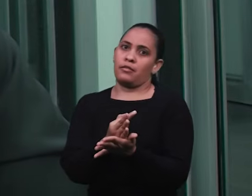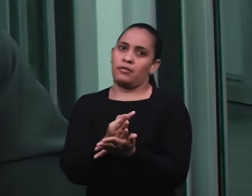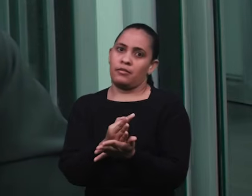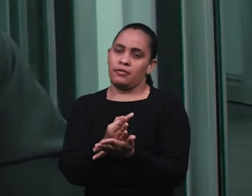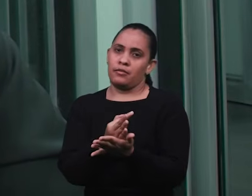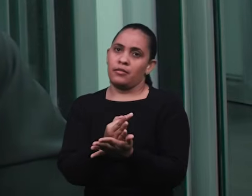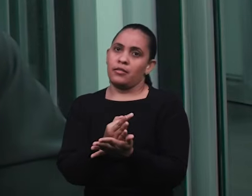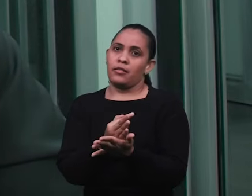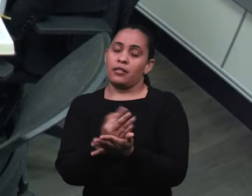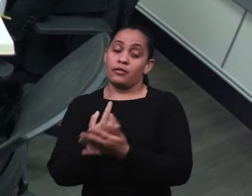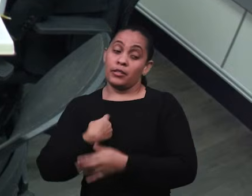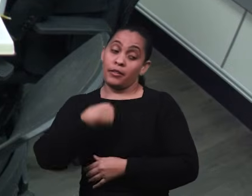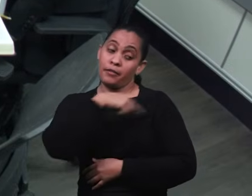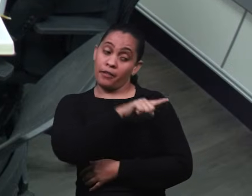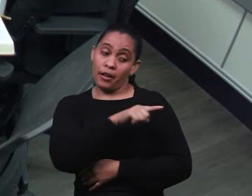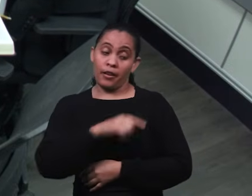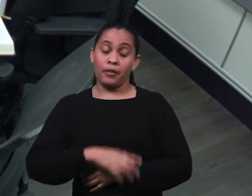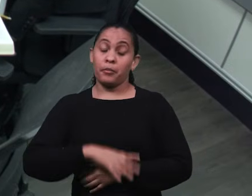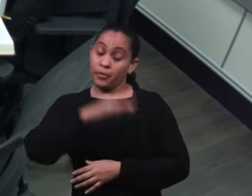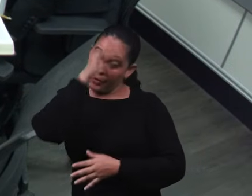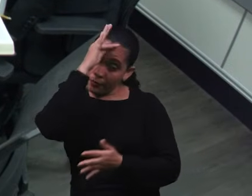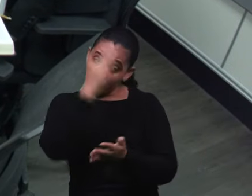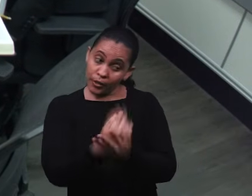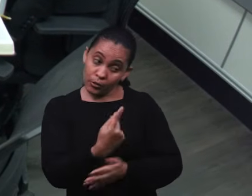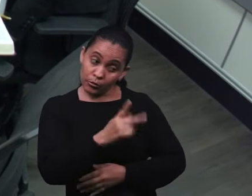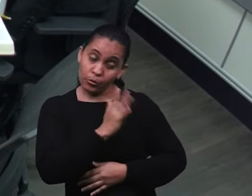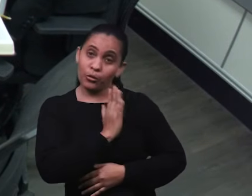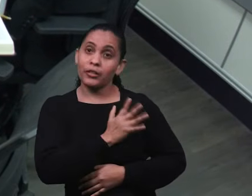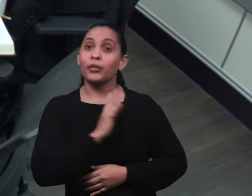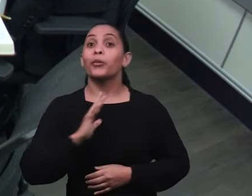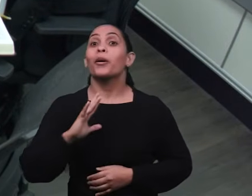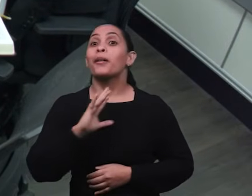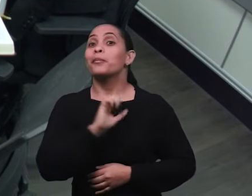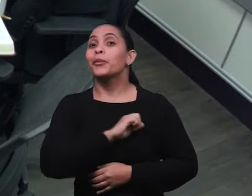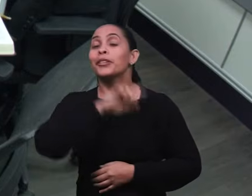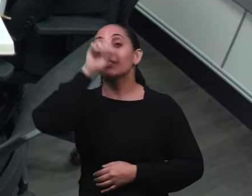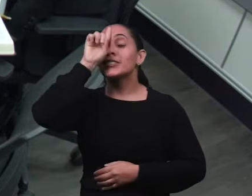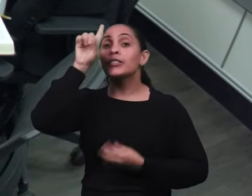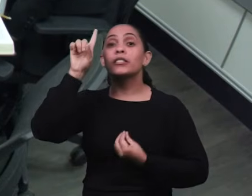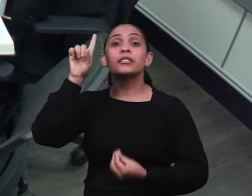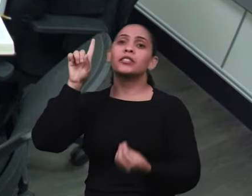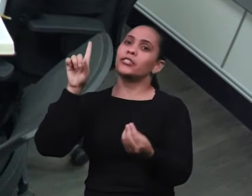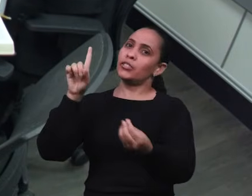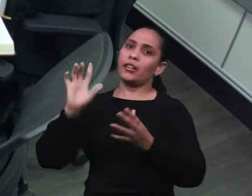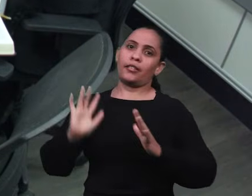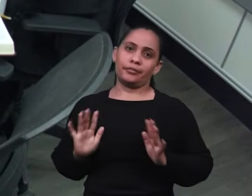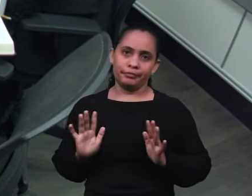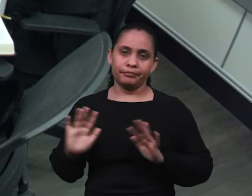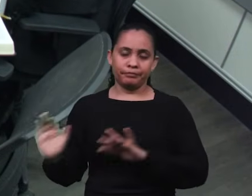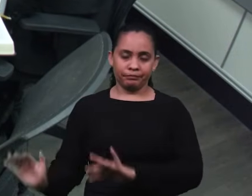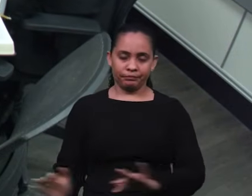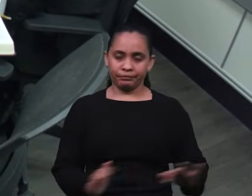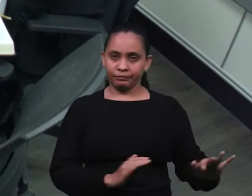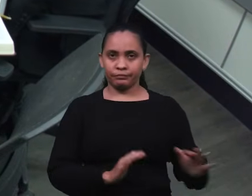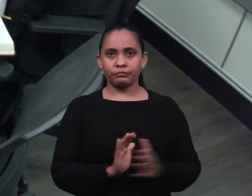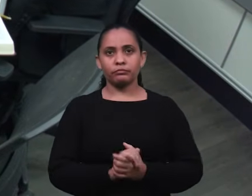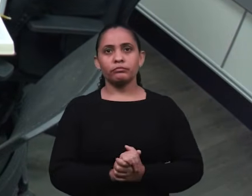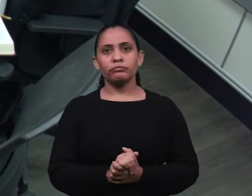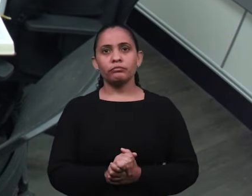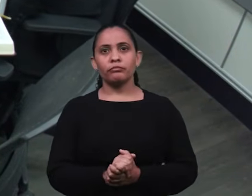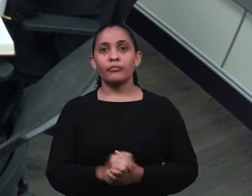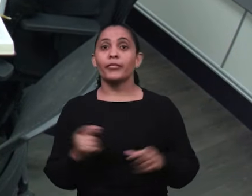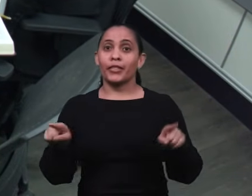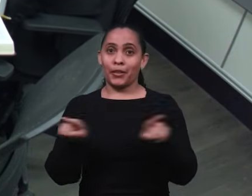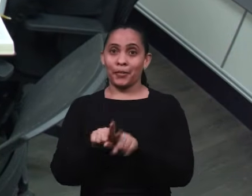vou ganhar. Não. Você vai fazer por fé, seu coração, o amor daquilo que o Senhor tem te dado, tem colocado no seu coração. Glória a Deus. E